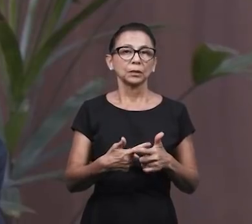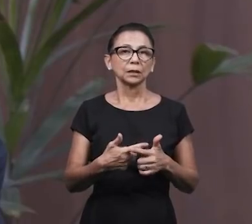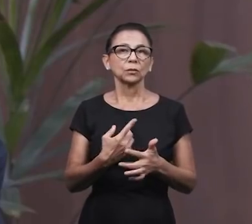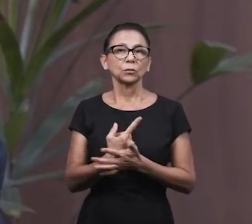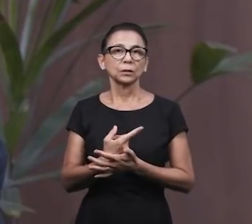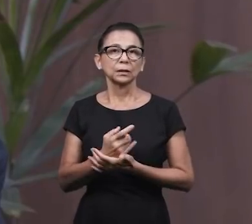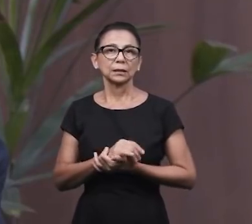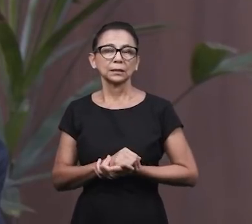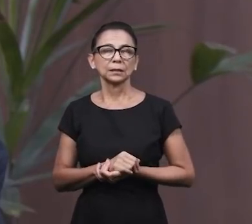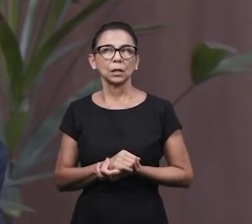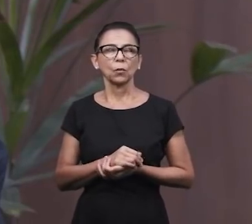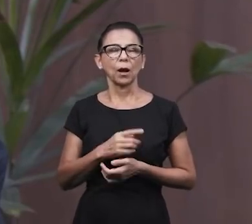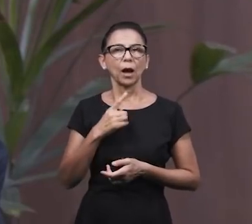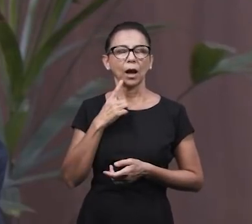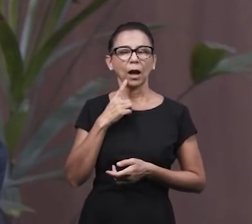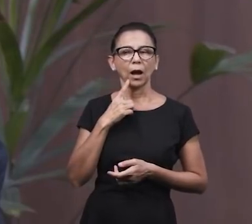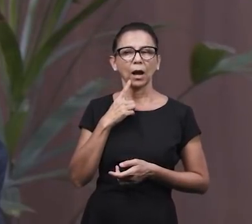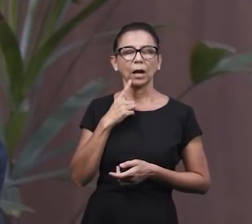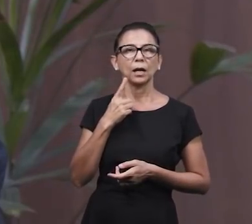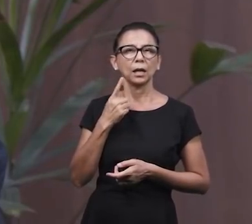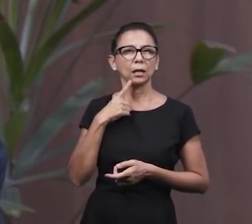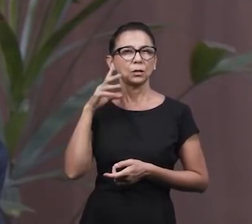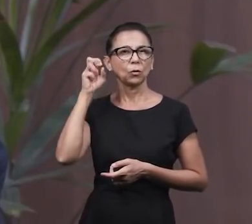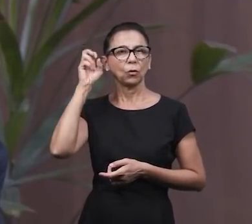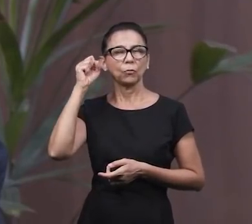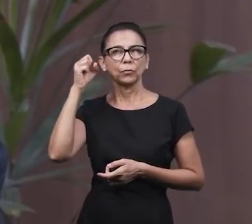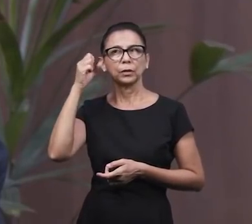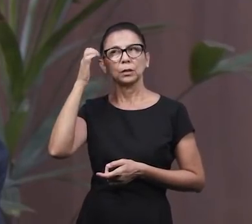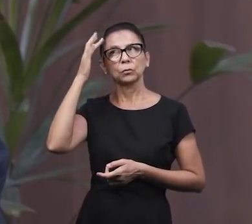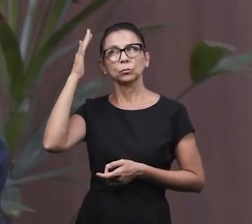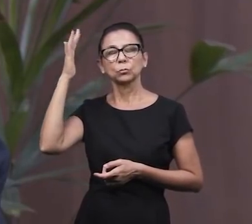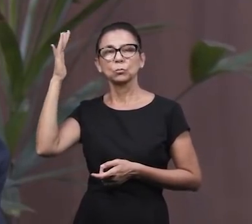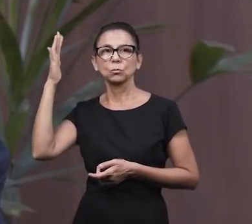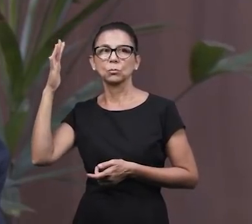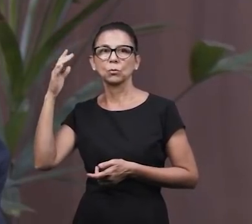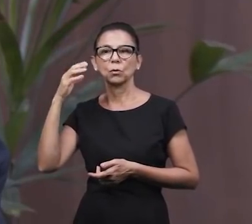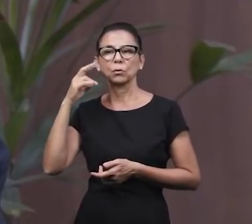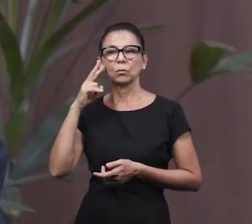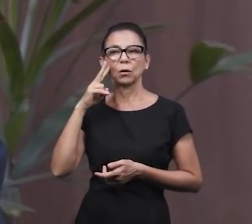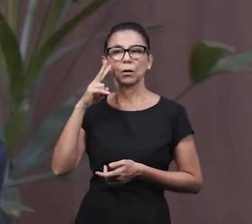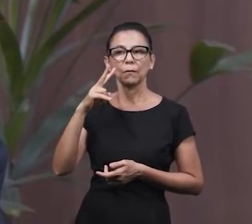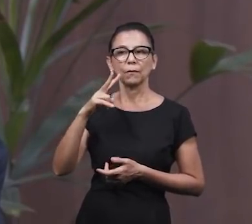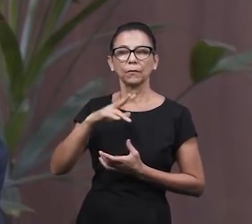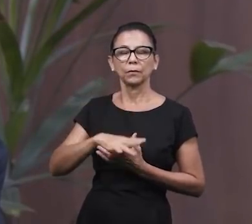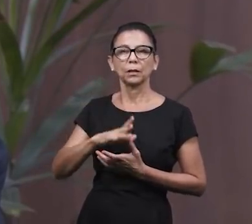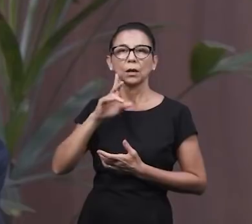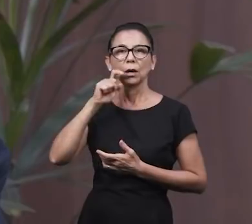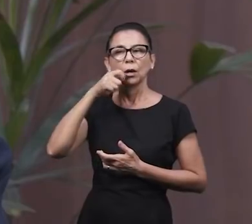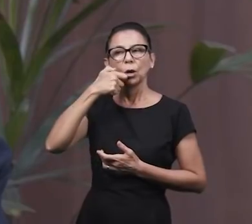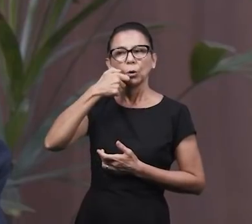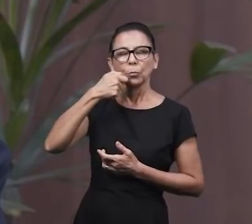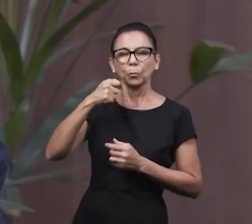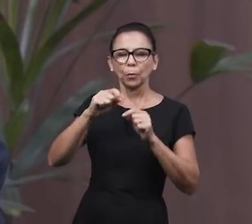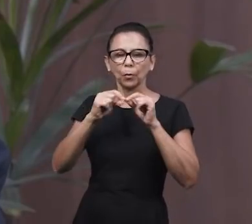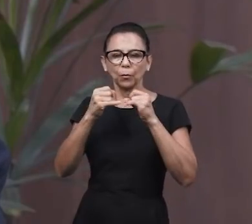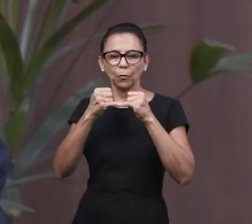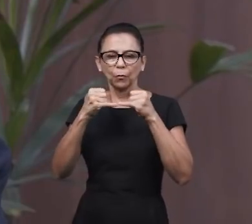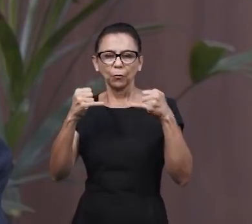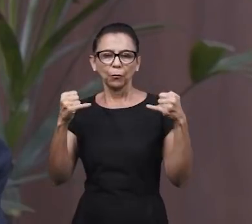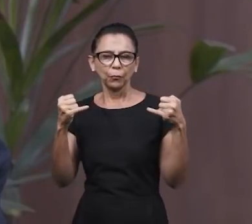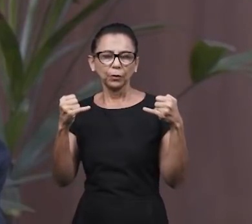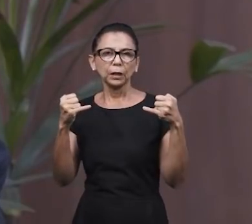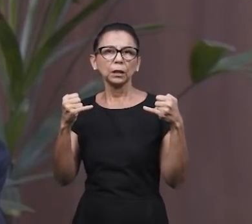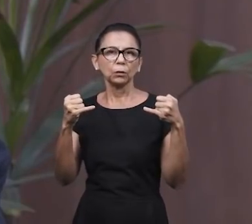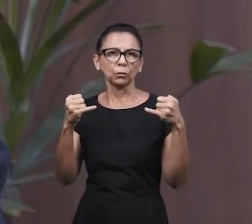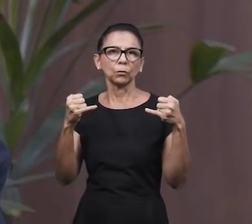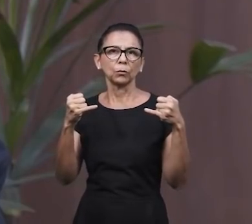para o outro a respeito do sonho que teve. Ele disse, olha, no sonho eu via, né, um pão de cevada e esse pão rodeava lá